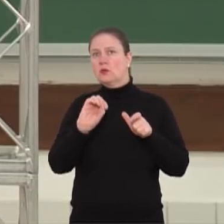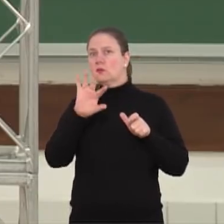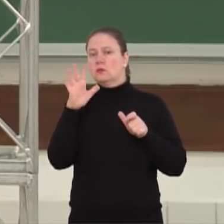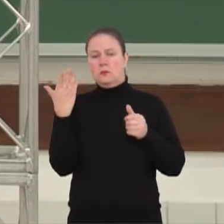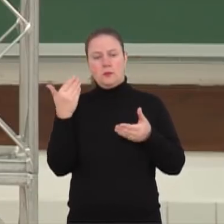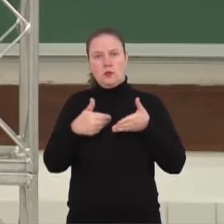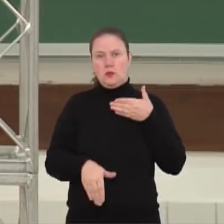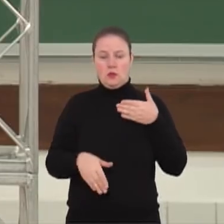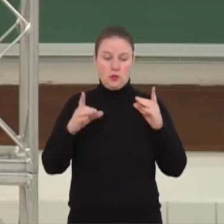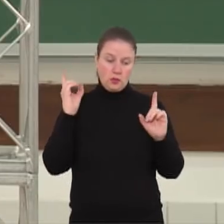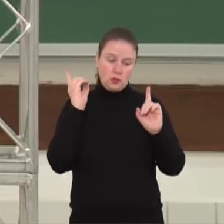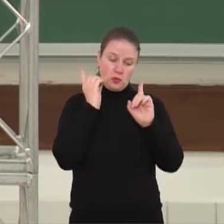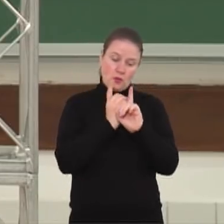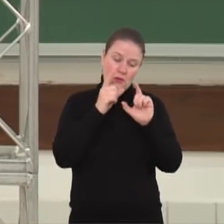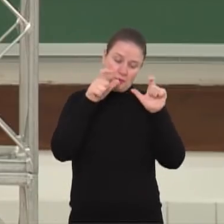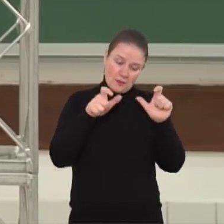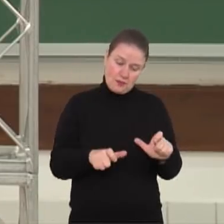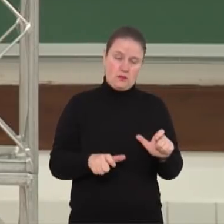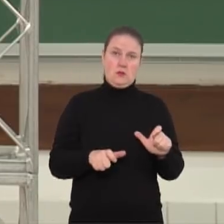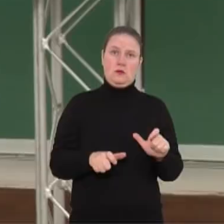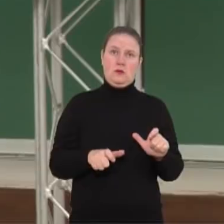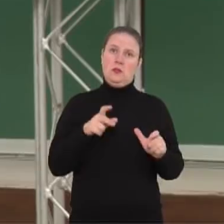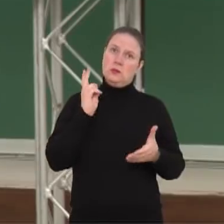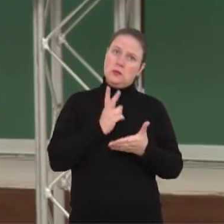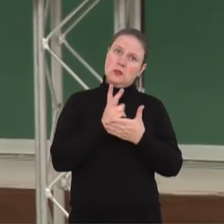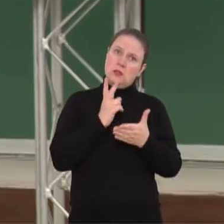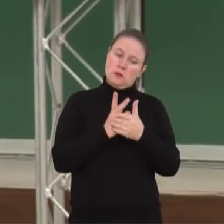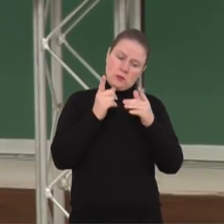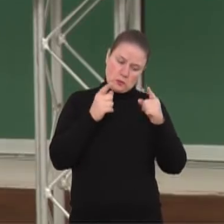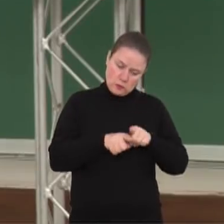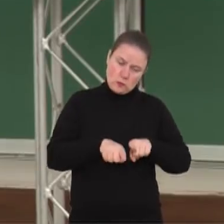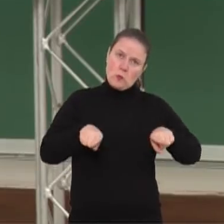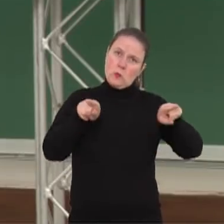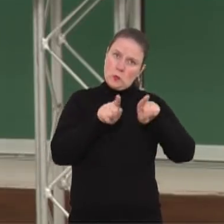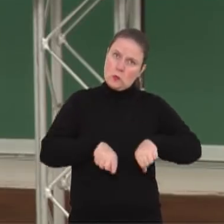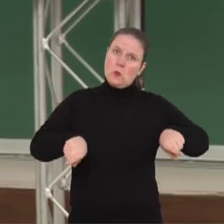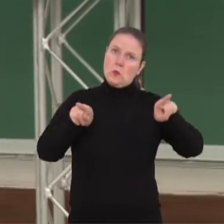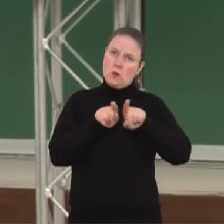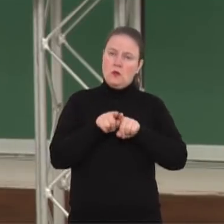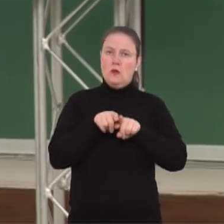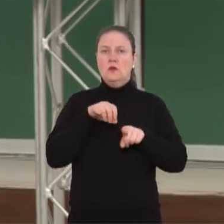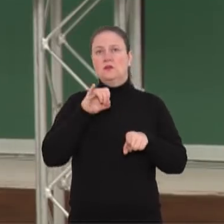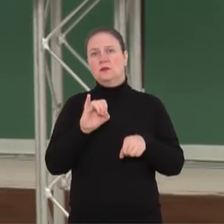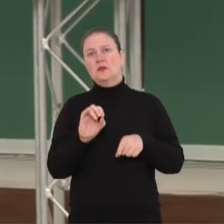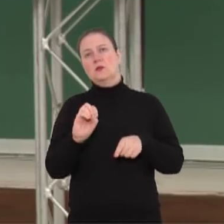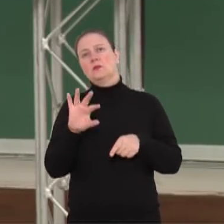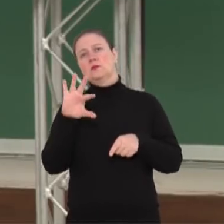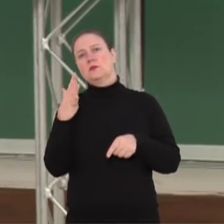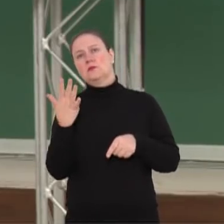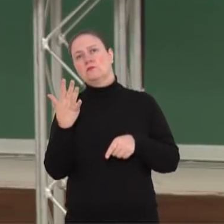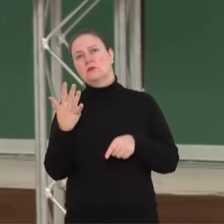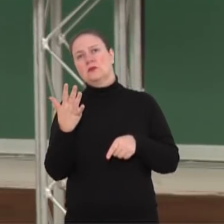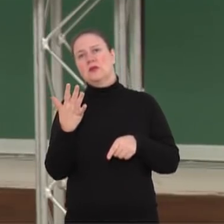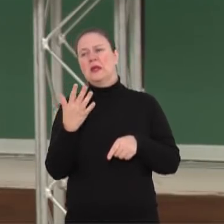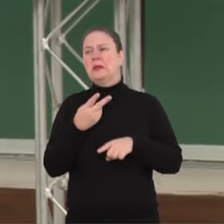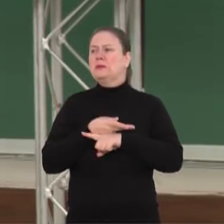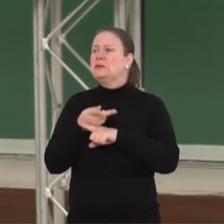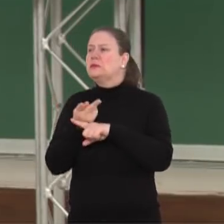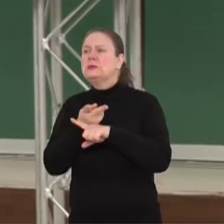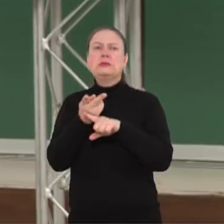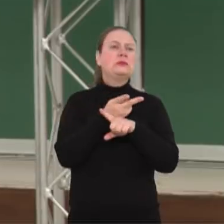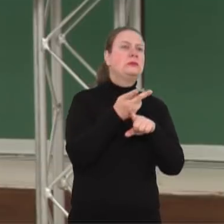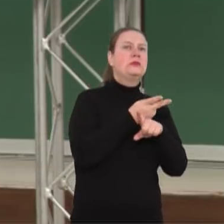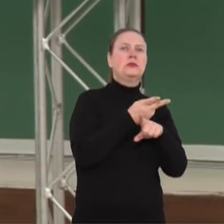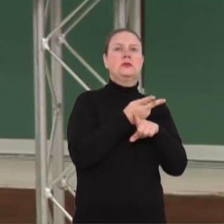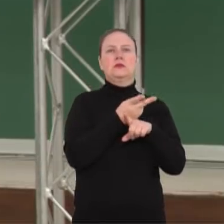encontrar aqui, certo? Porque senão o que acontece? Às vezes você se perde, deixa de aproveitar alguns brinquedos porque está procurando a tua